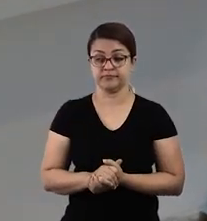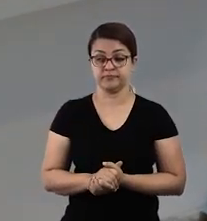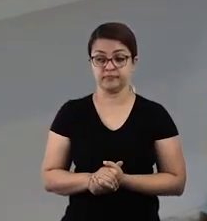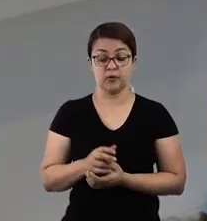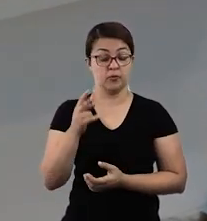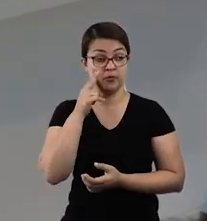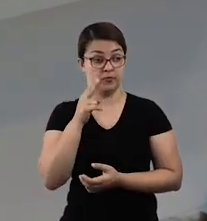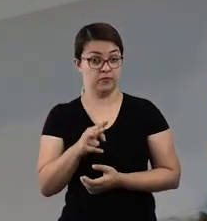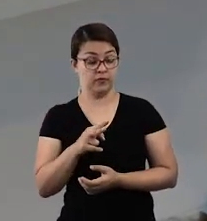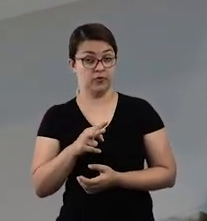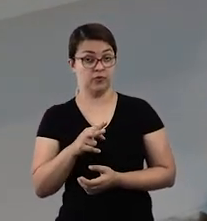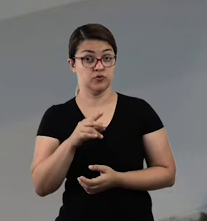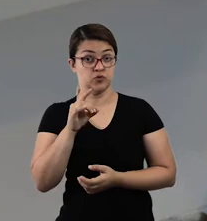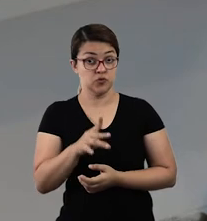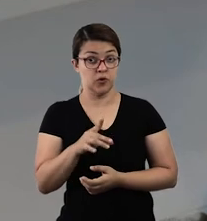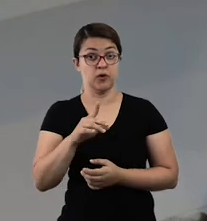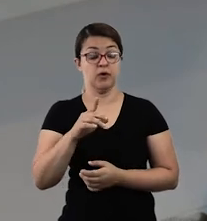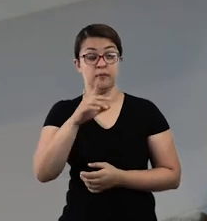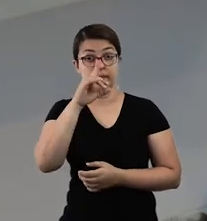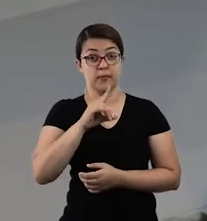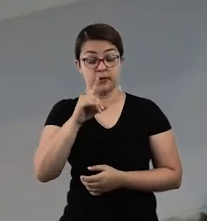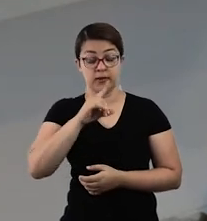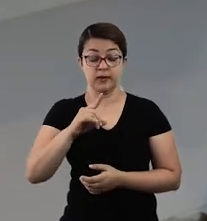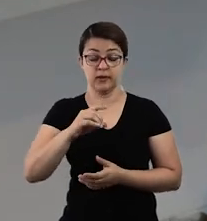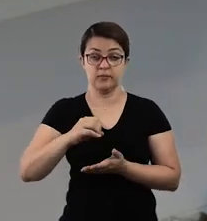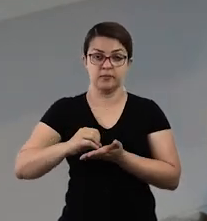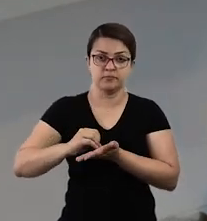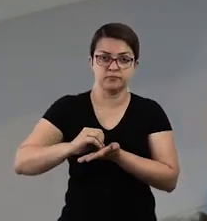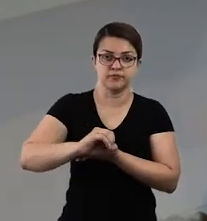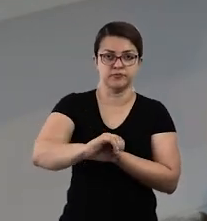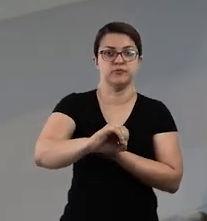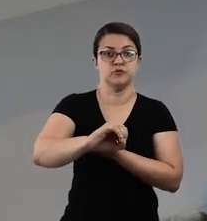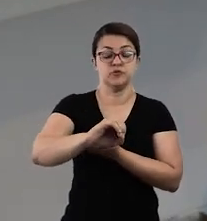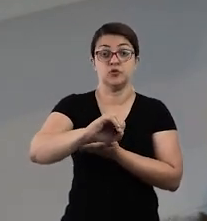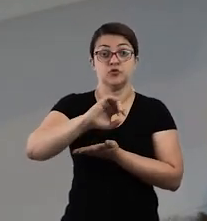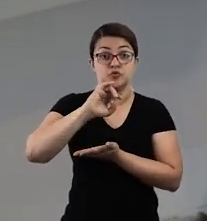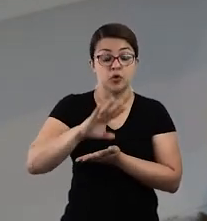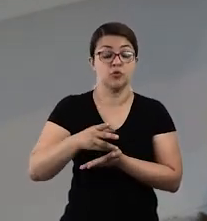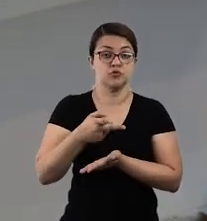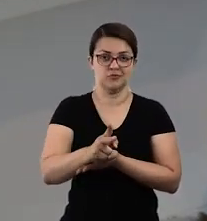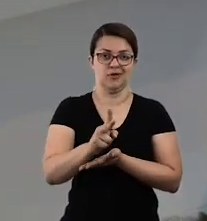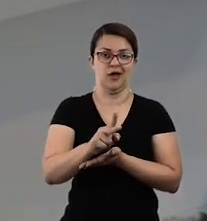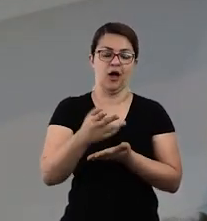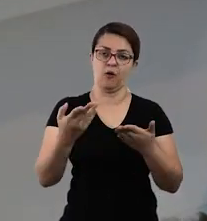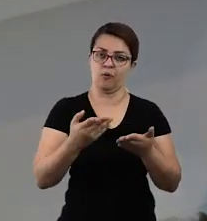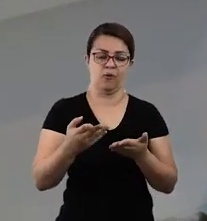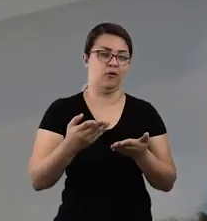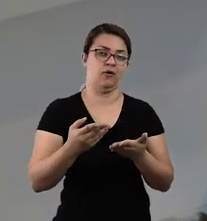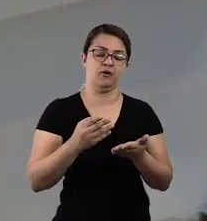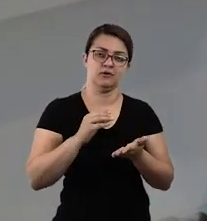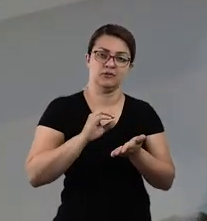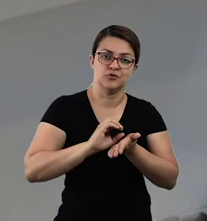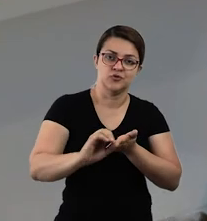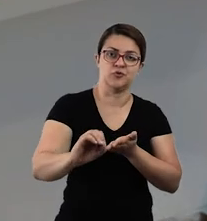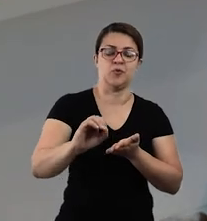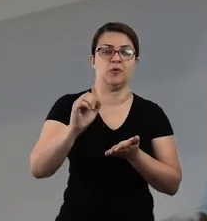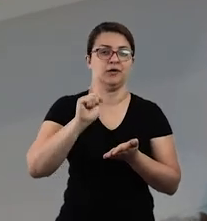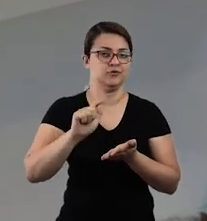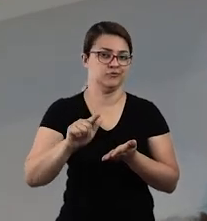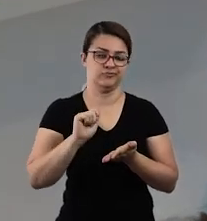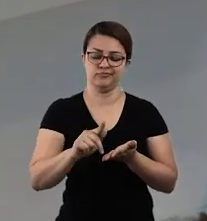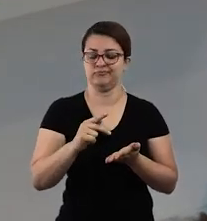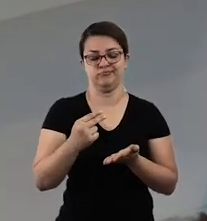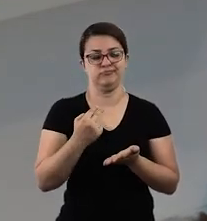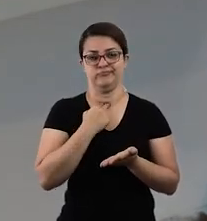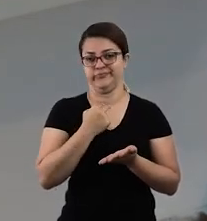eu tirei a amarela e a azul, tá? Mas se eu tirar só a amarela, eu tinha que continuar tentando tirar só a amarela, tá? Eu não poderia tirar outra cor. Então eu continuo